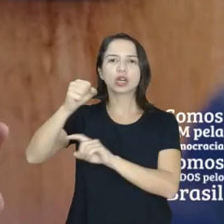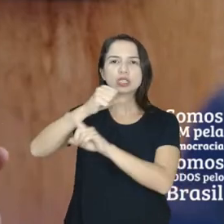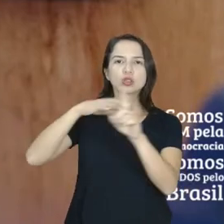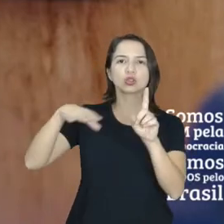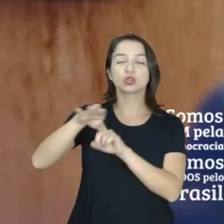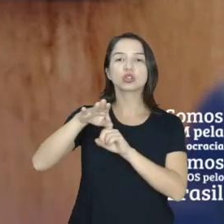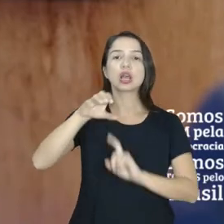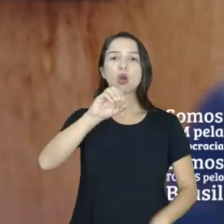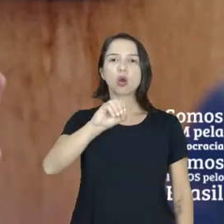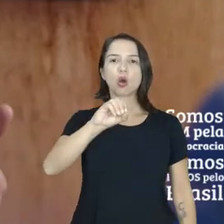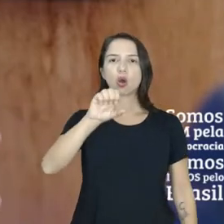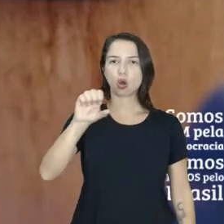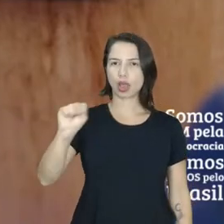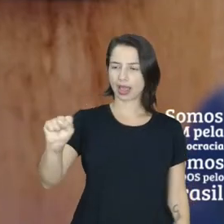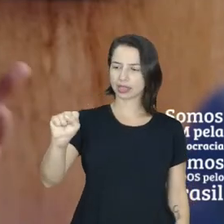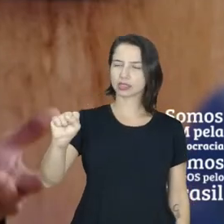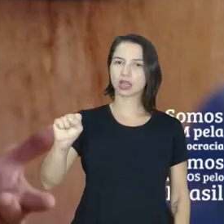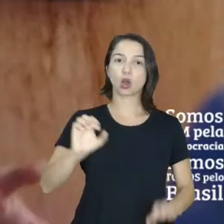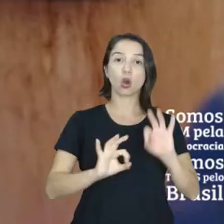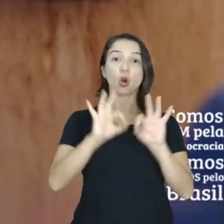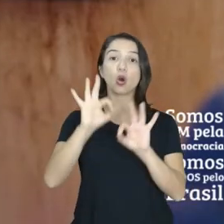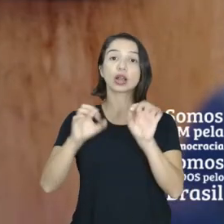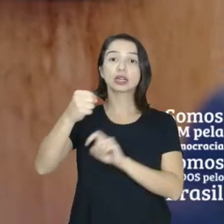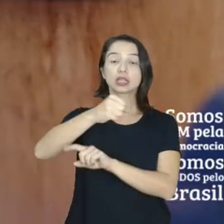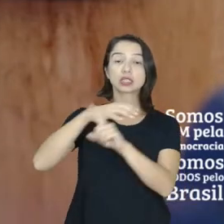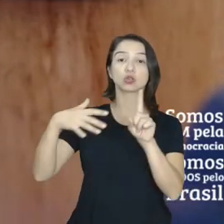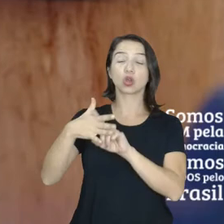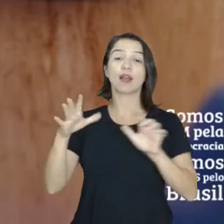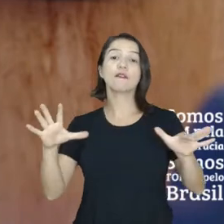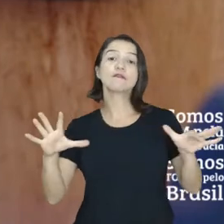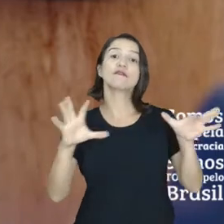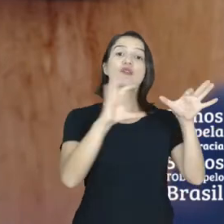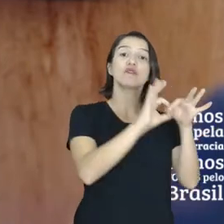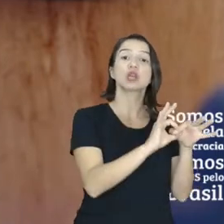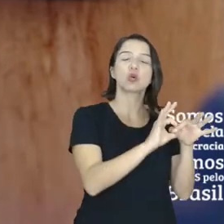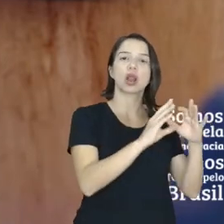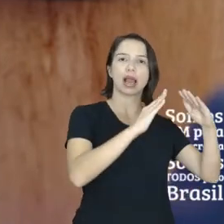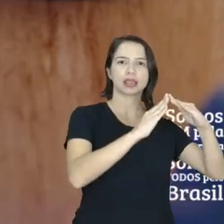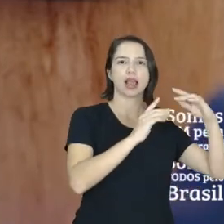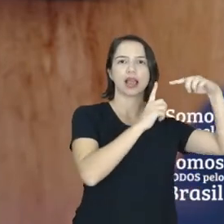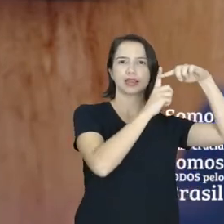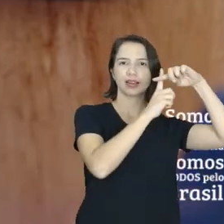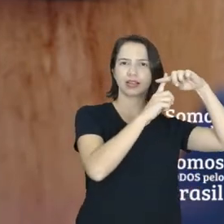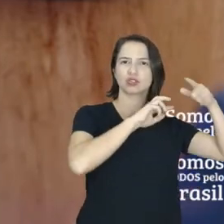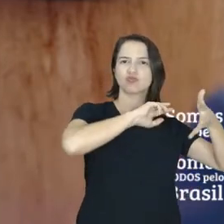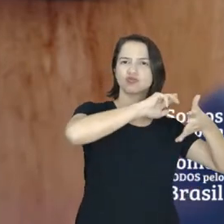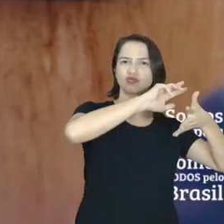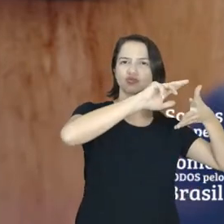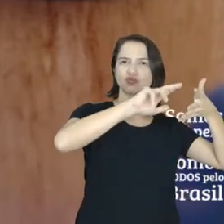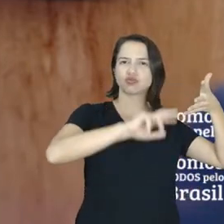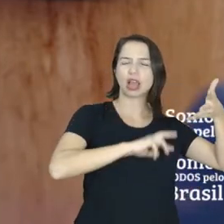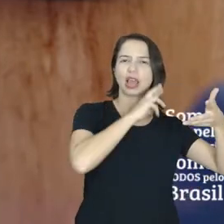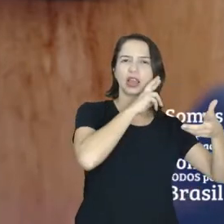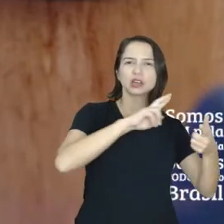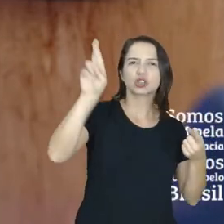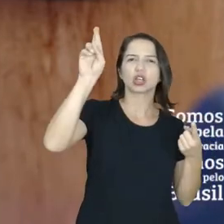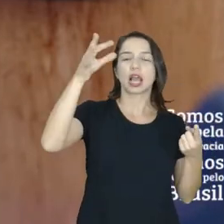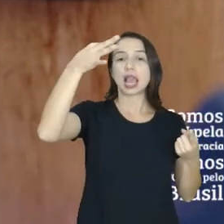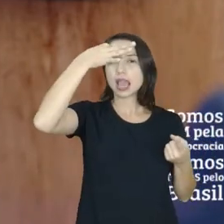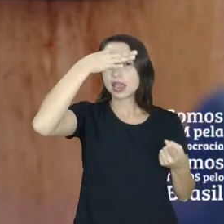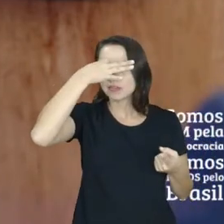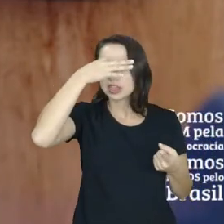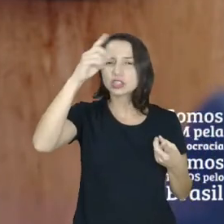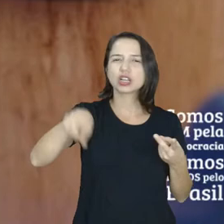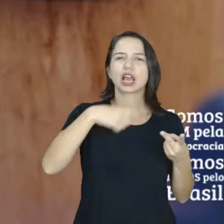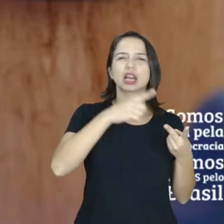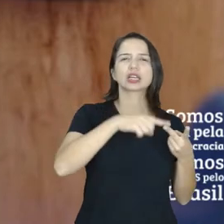OSs, organizações sociais ligadas a igrejas, de várias denominações, evangélicas, várias